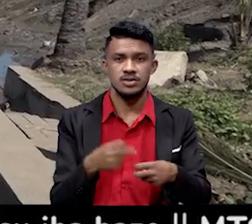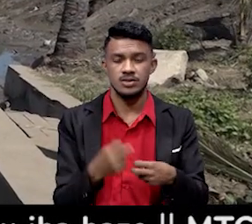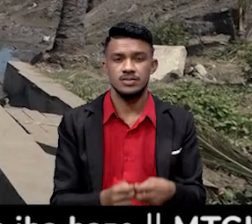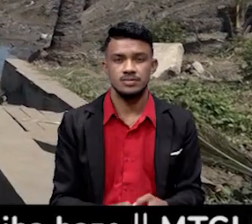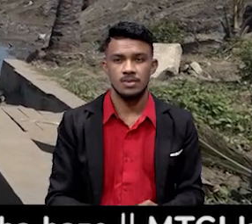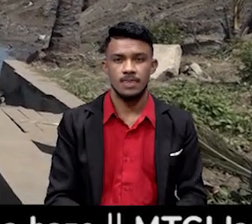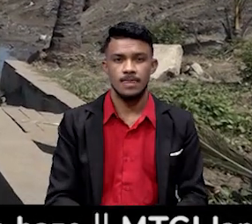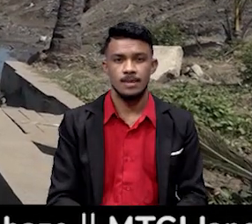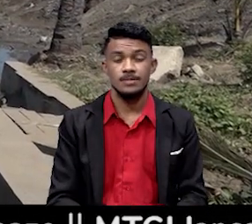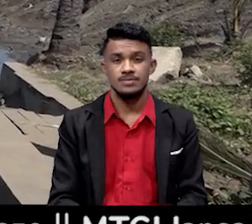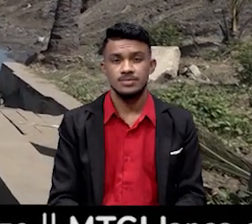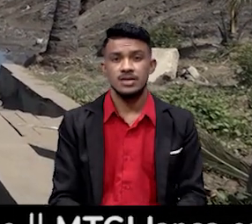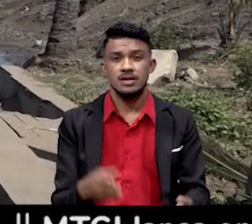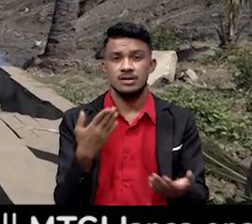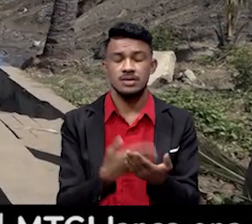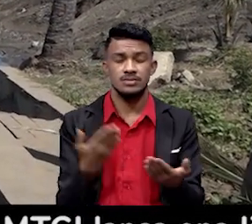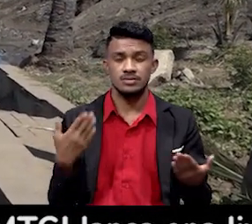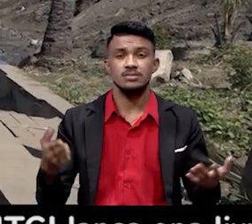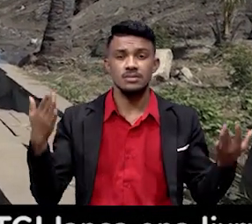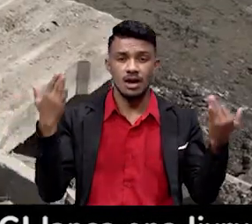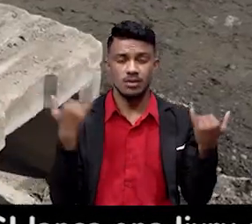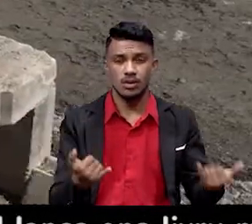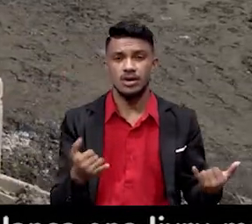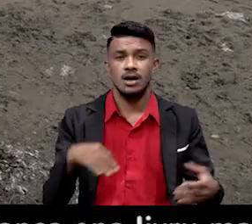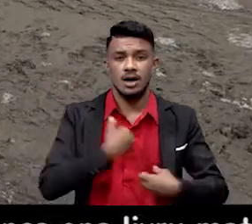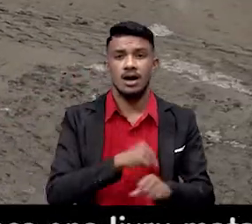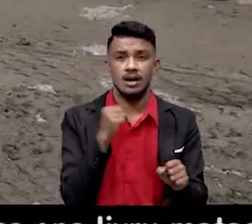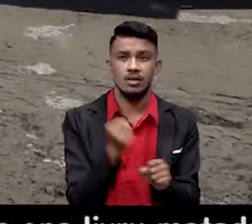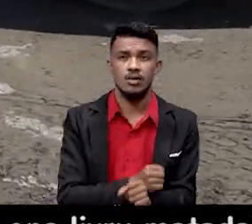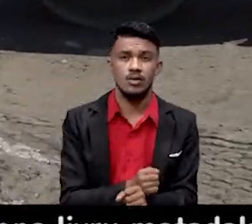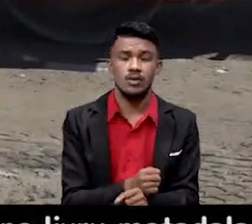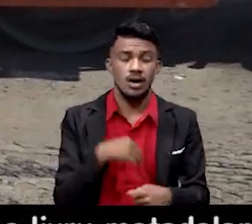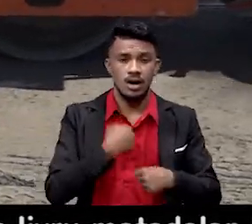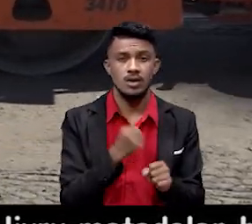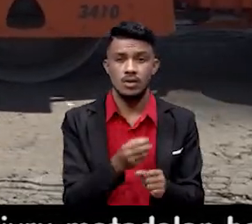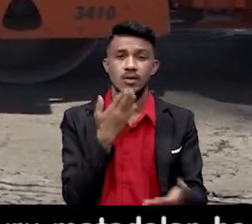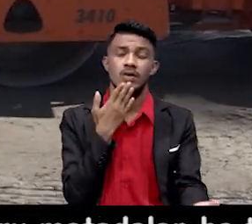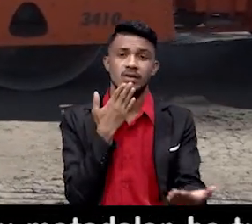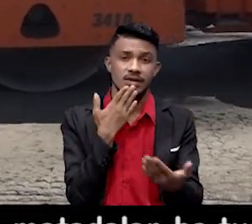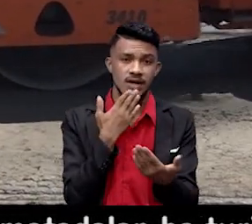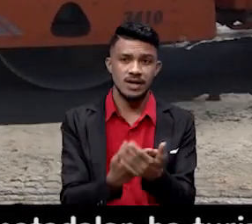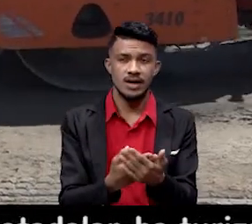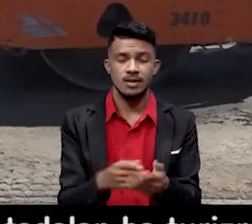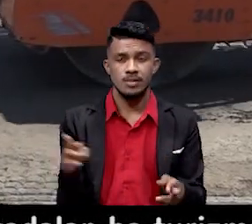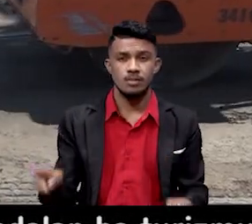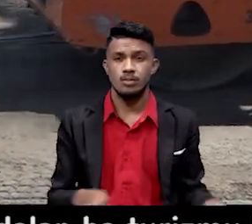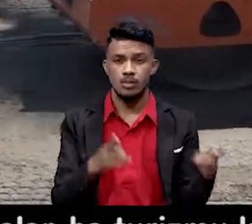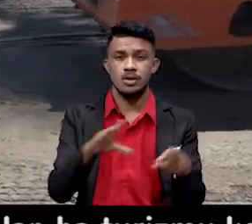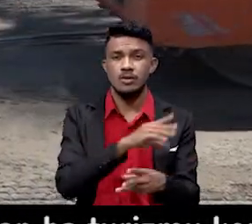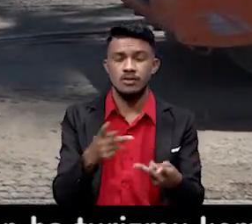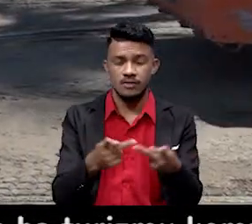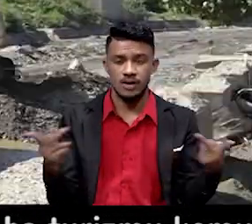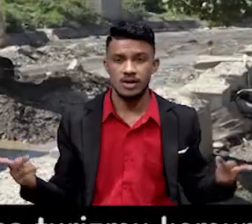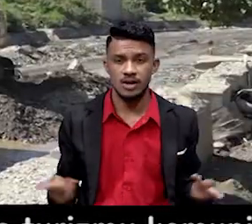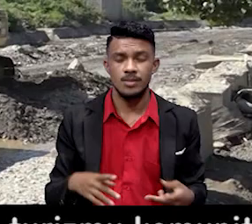Institutos estão no equipamento horas ne daudão, halau normaliza samba mota no fatin sira ne behetan estragos, no